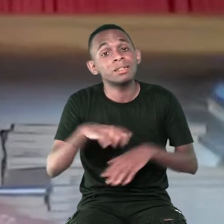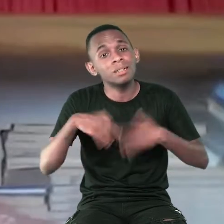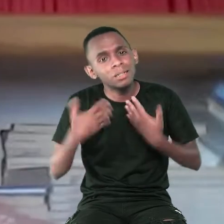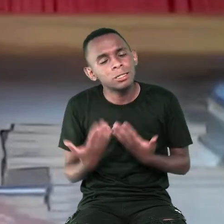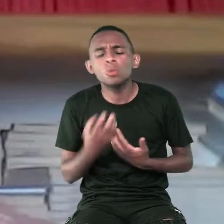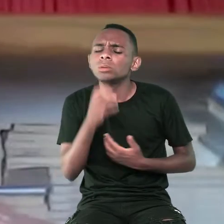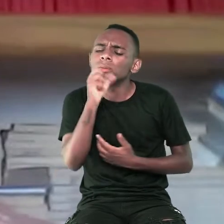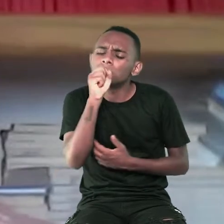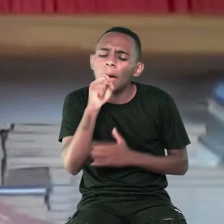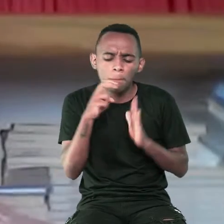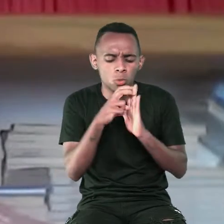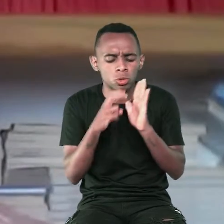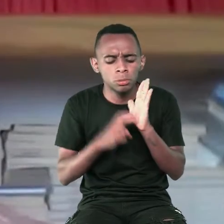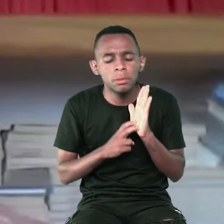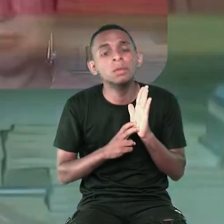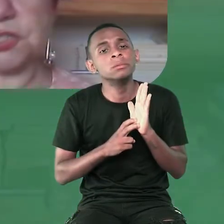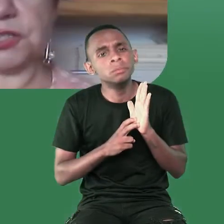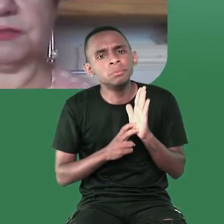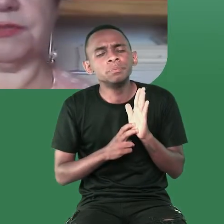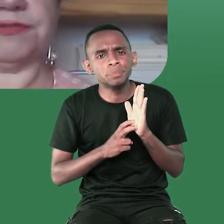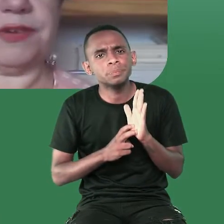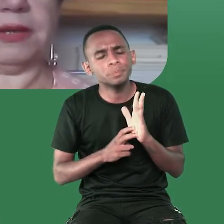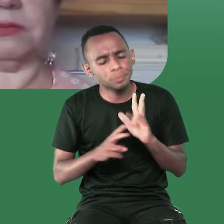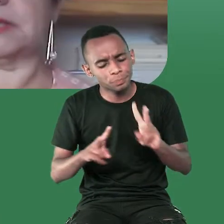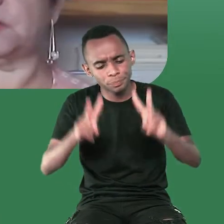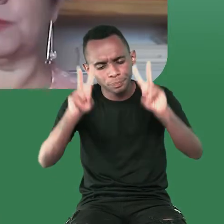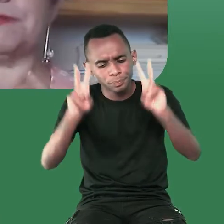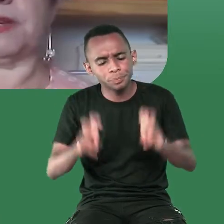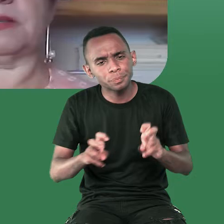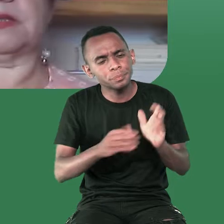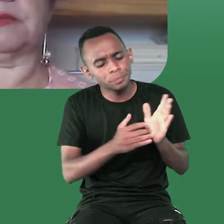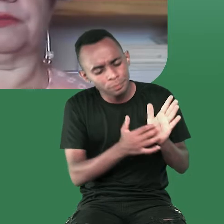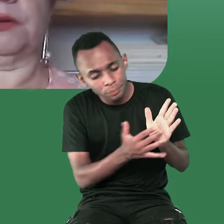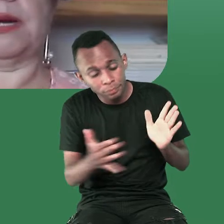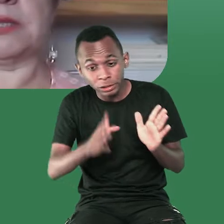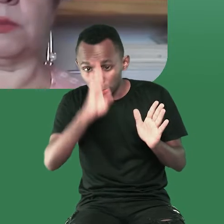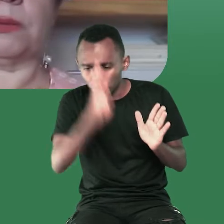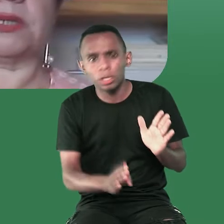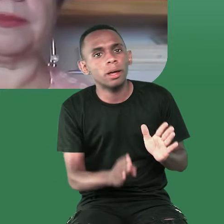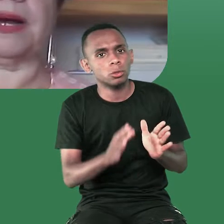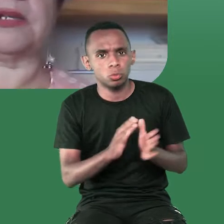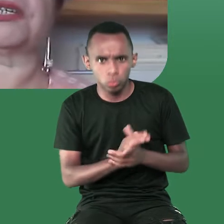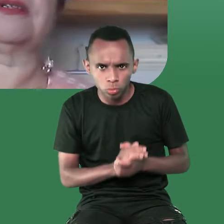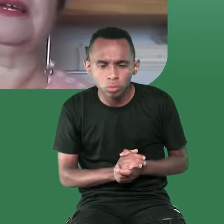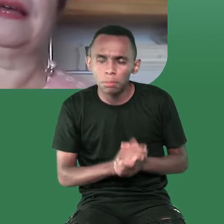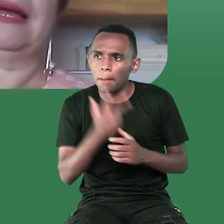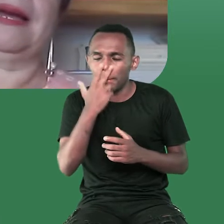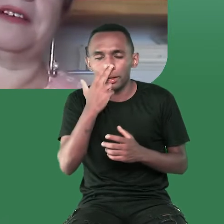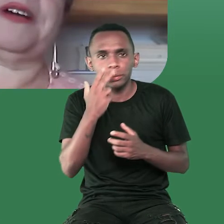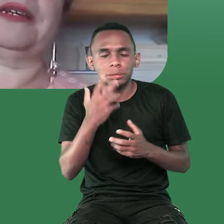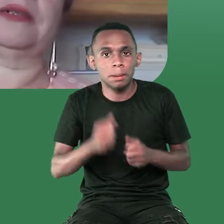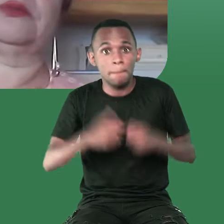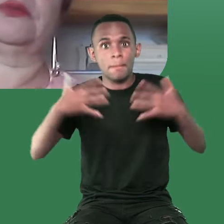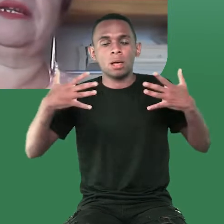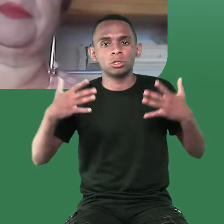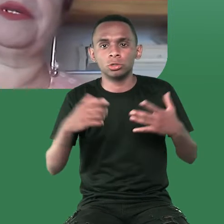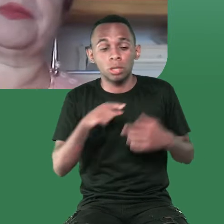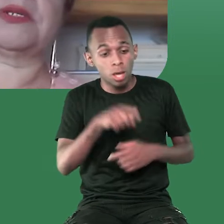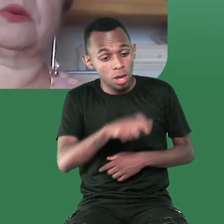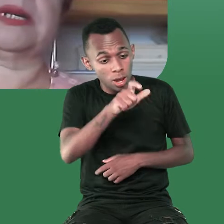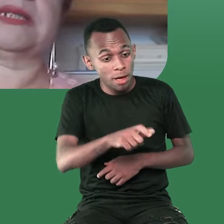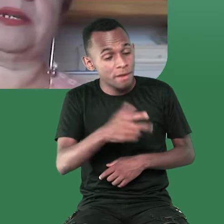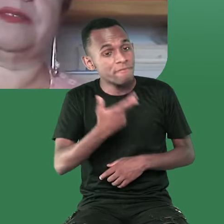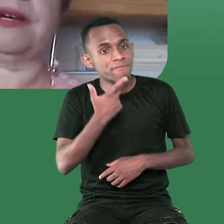naquele sábado, essa narrativa veio assim, de uma vez, foi quase como uma coisa mágica. Ela falando, né, na